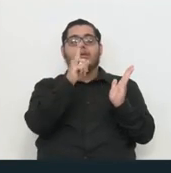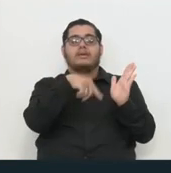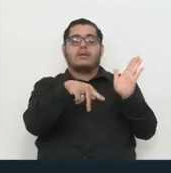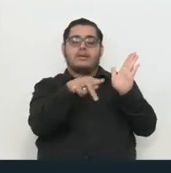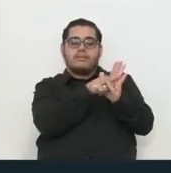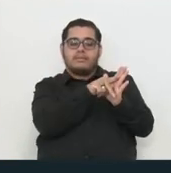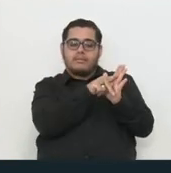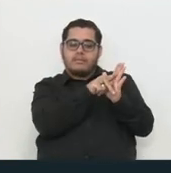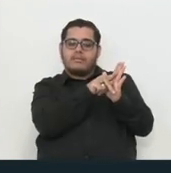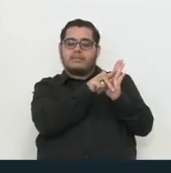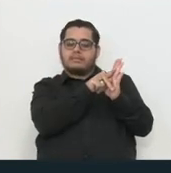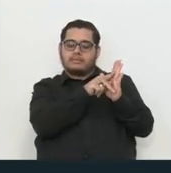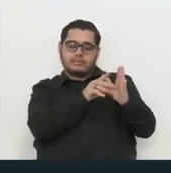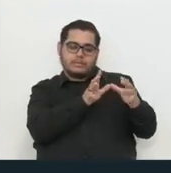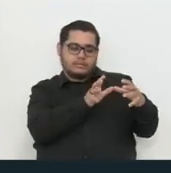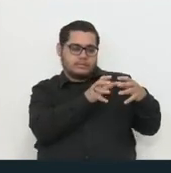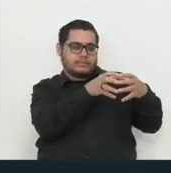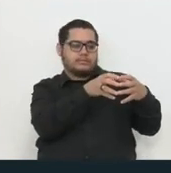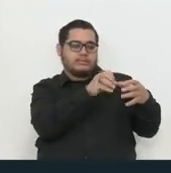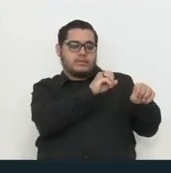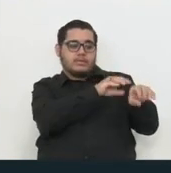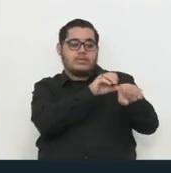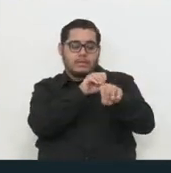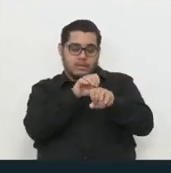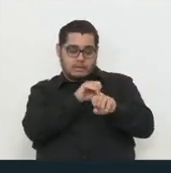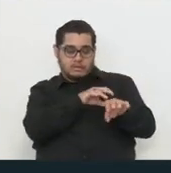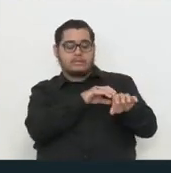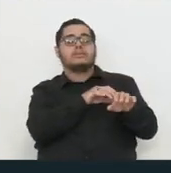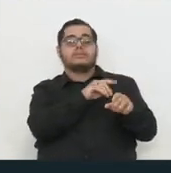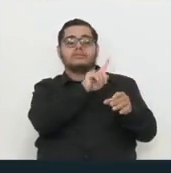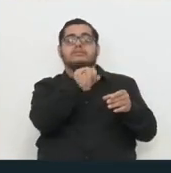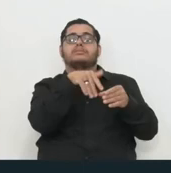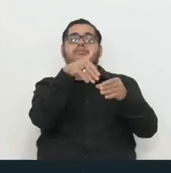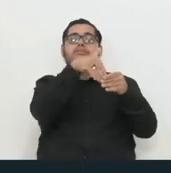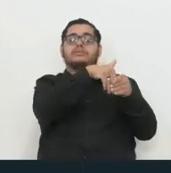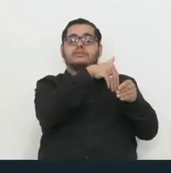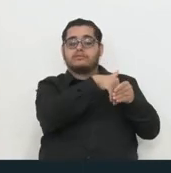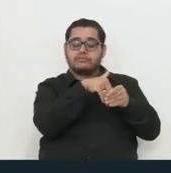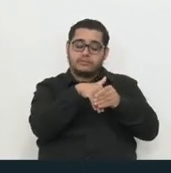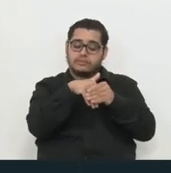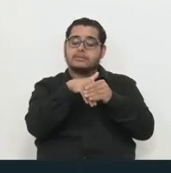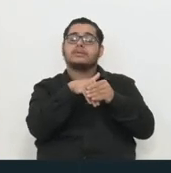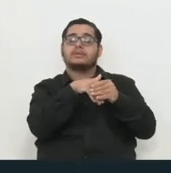sobre educação autor vereadora de Souza em discussão encerrado na descrição favor